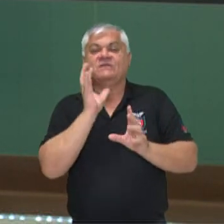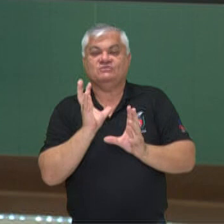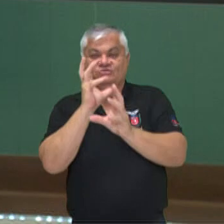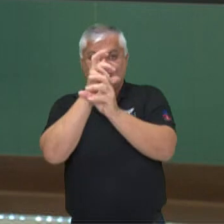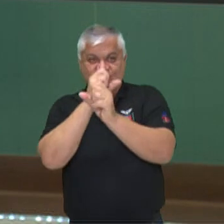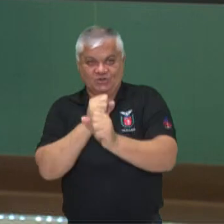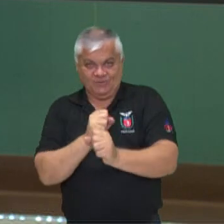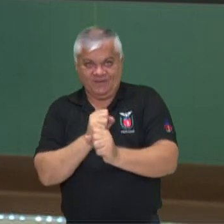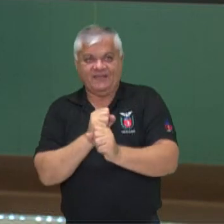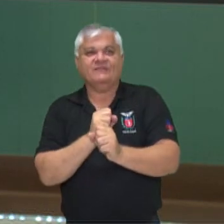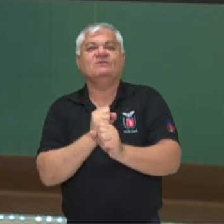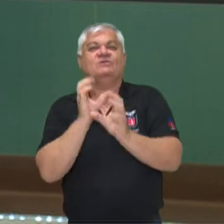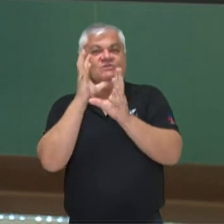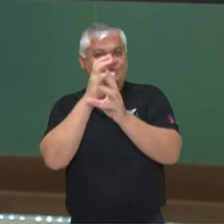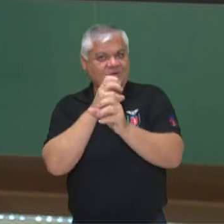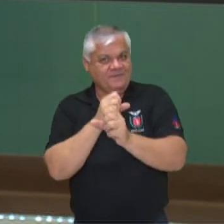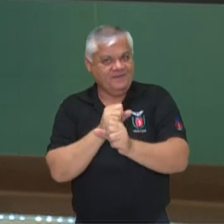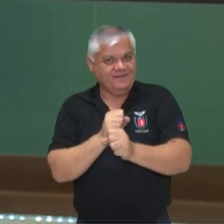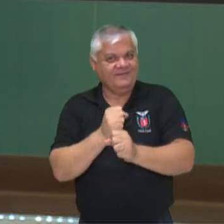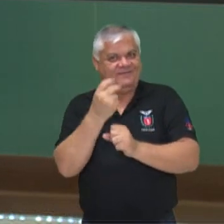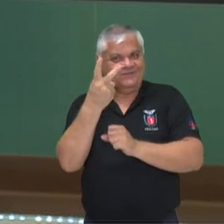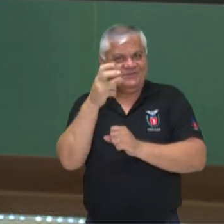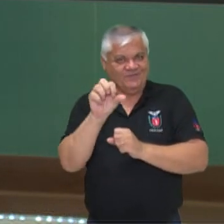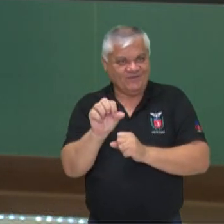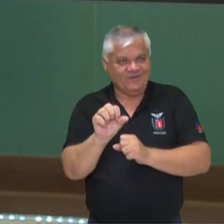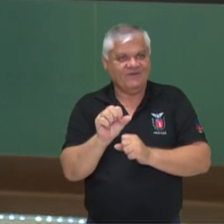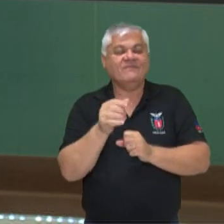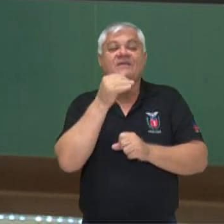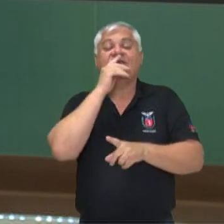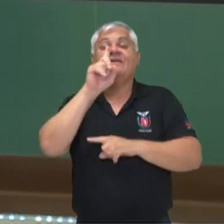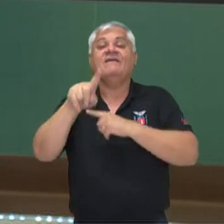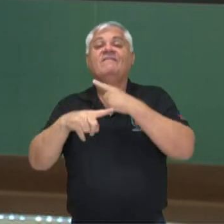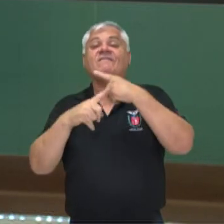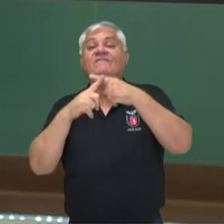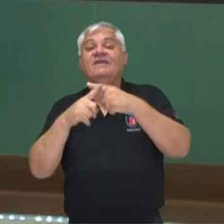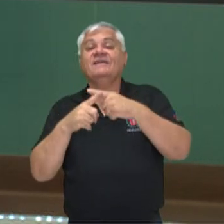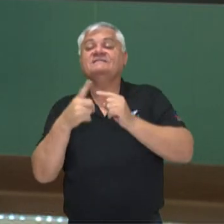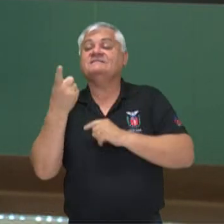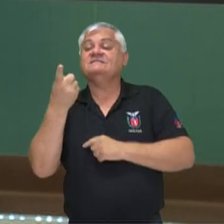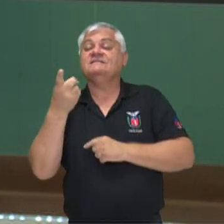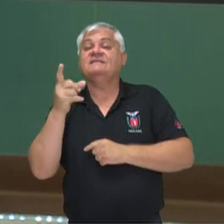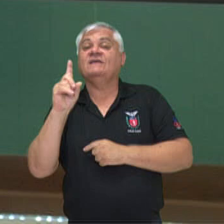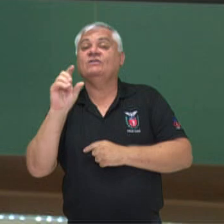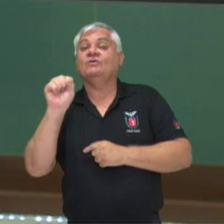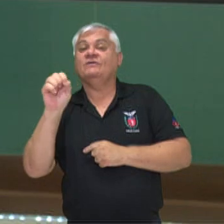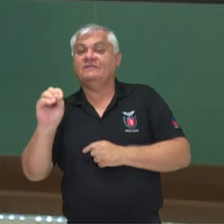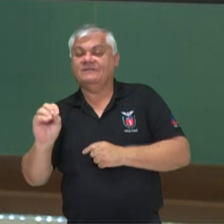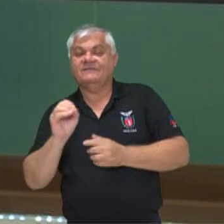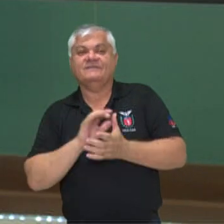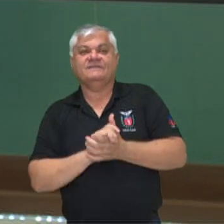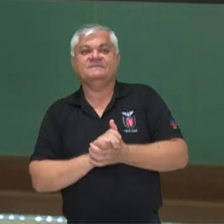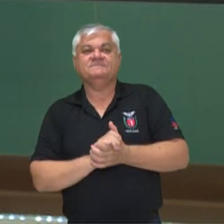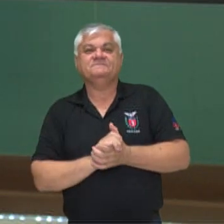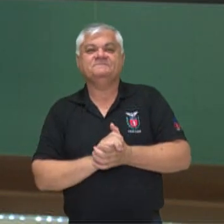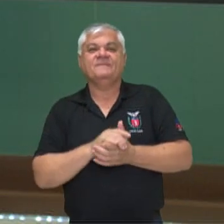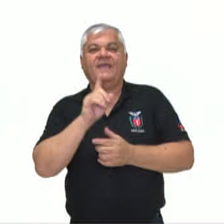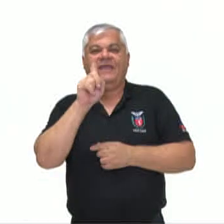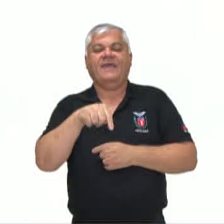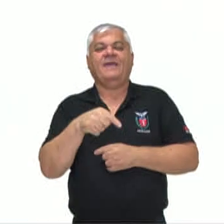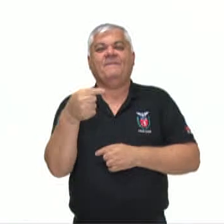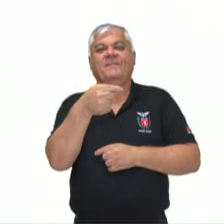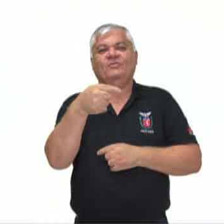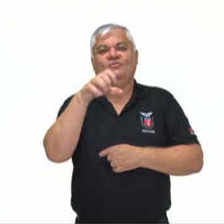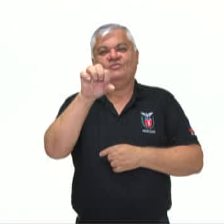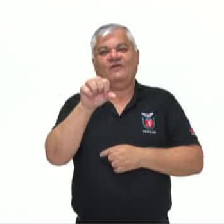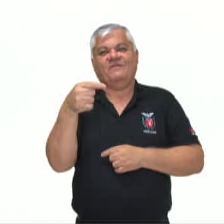somados dão esse termo central e que multiplicados dão esse último termo. Os números são menos 9